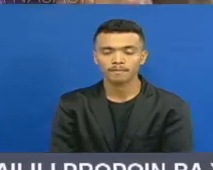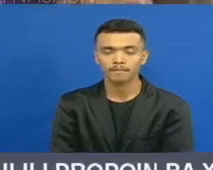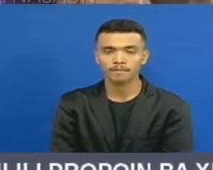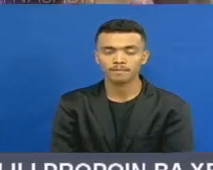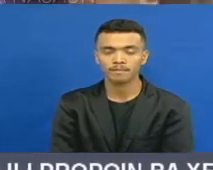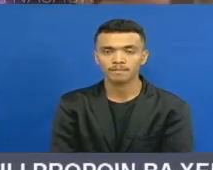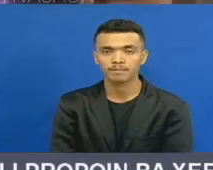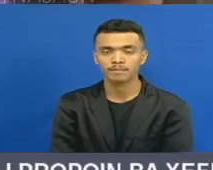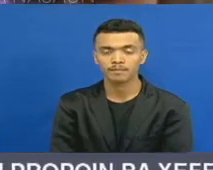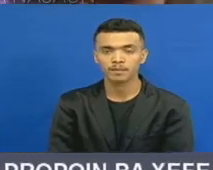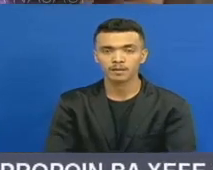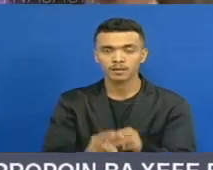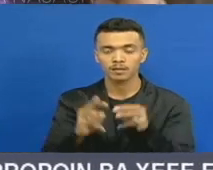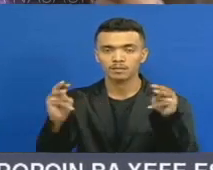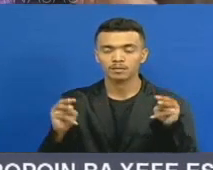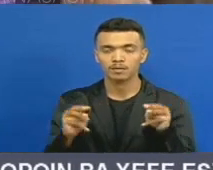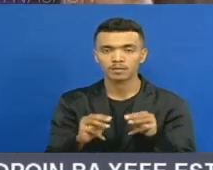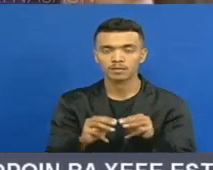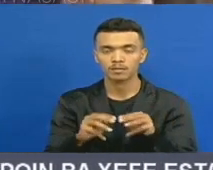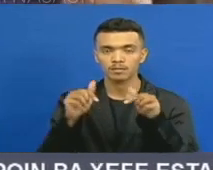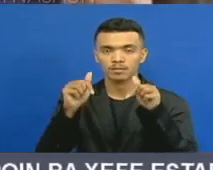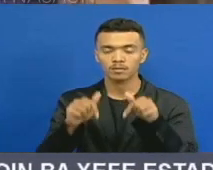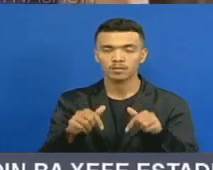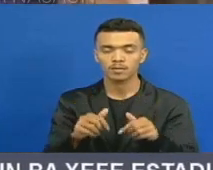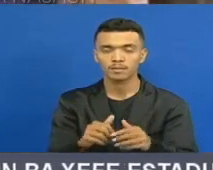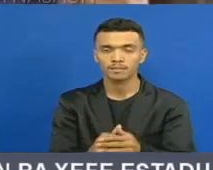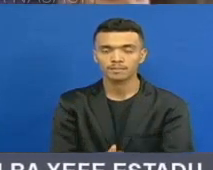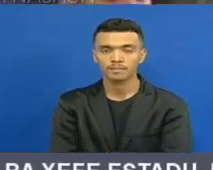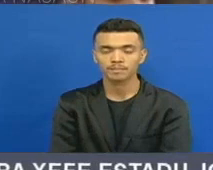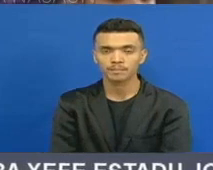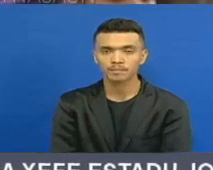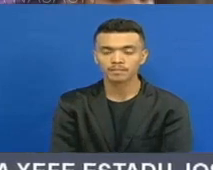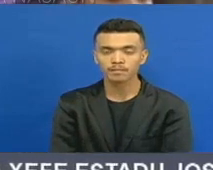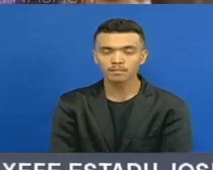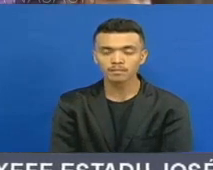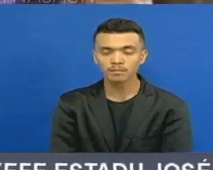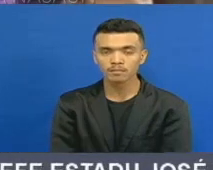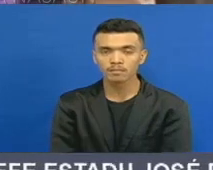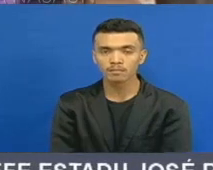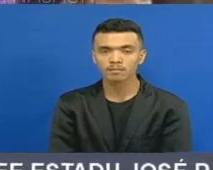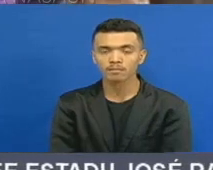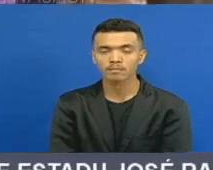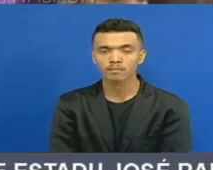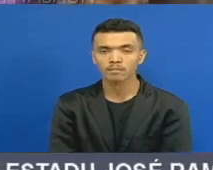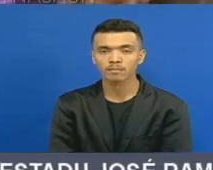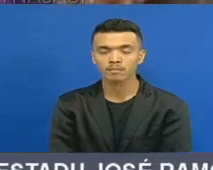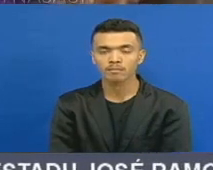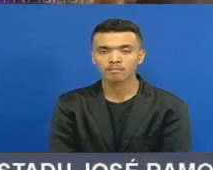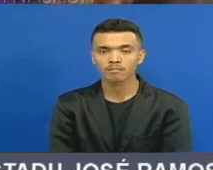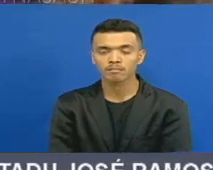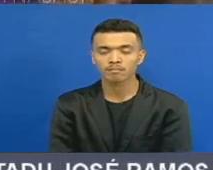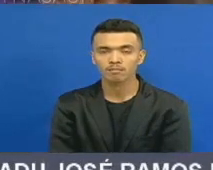Larantoma e o município Rito Melaran. Hoje, o carro pagamento, o lançamento do pagamento, vai em 40%, vai em